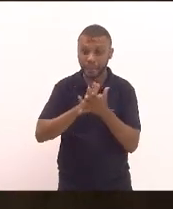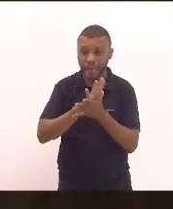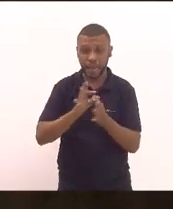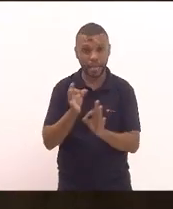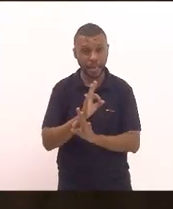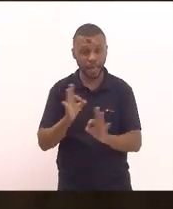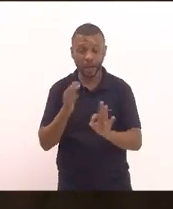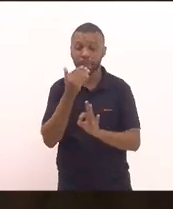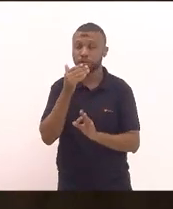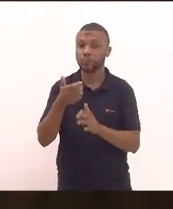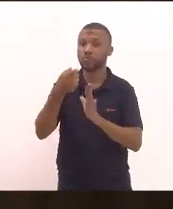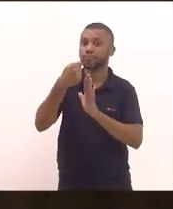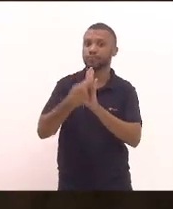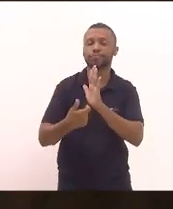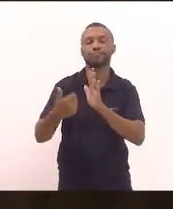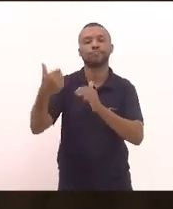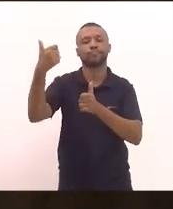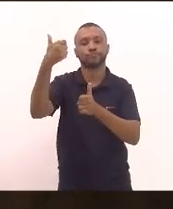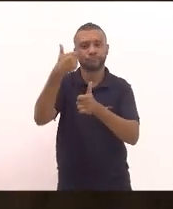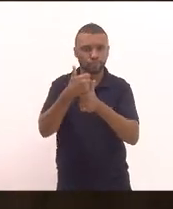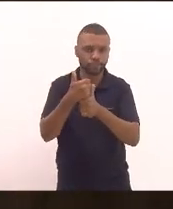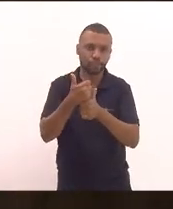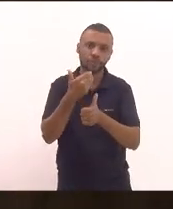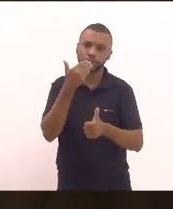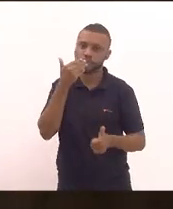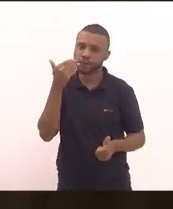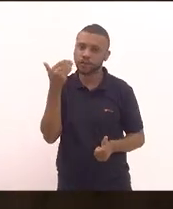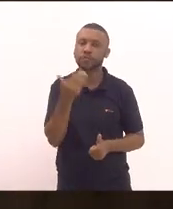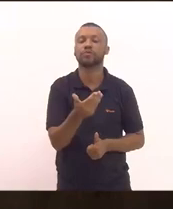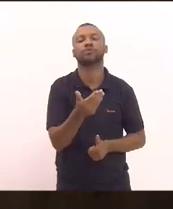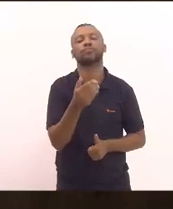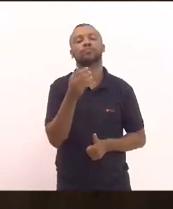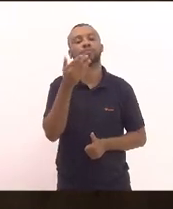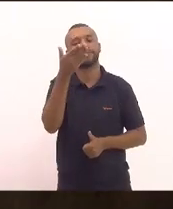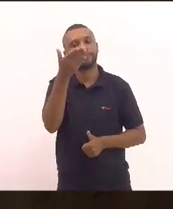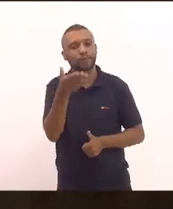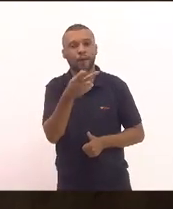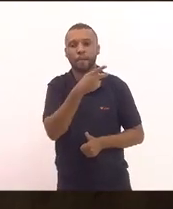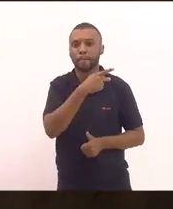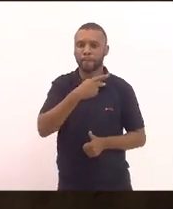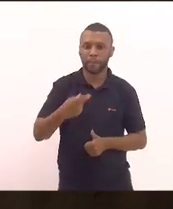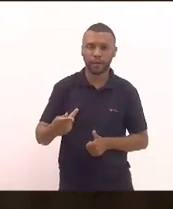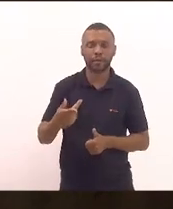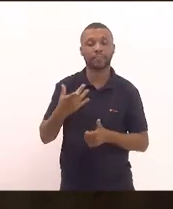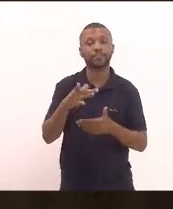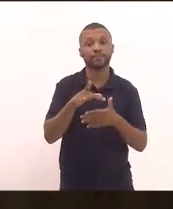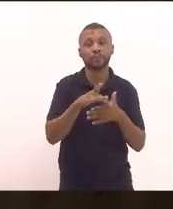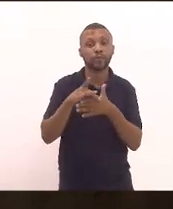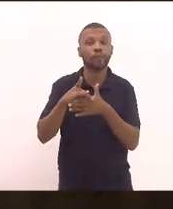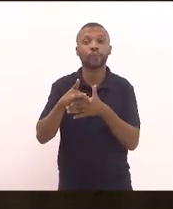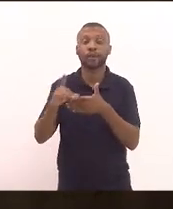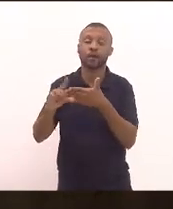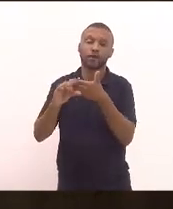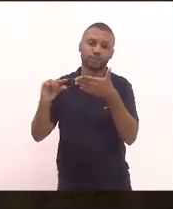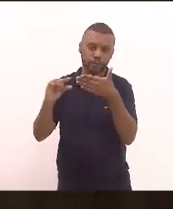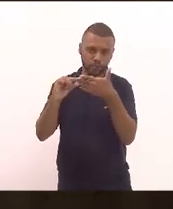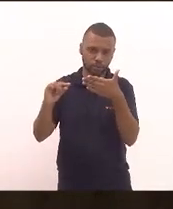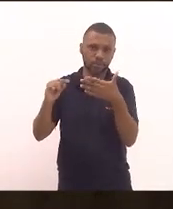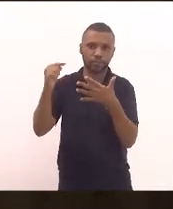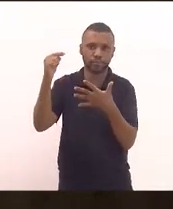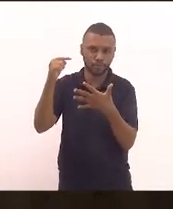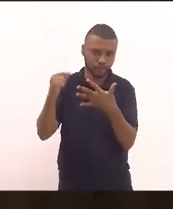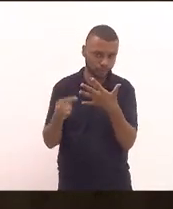por substitutivo e pedindo a Vossa Excelência, em nome dos autores...